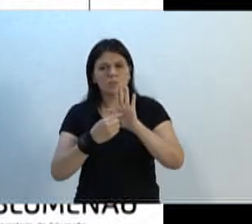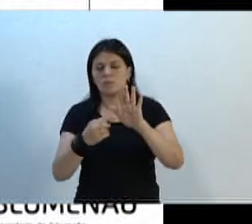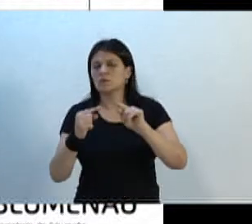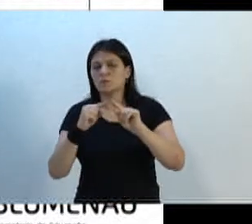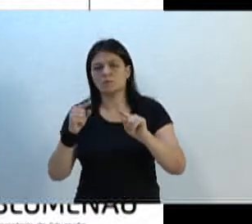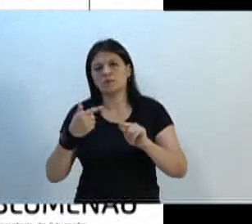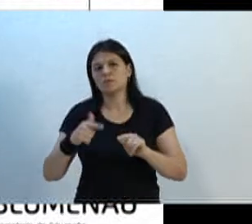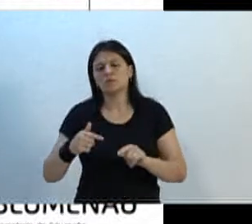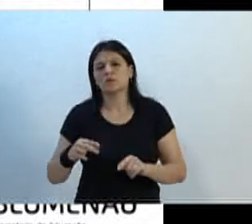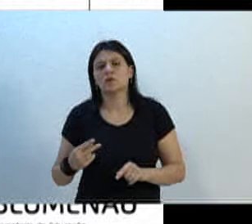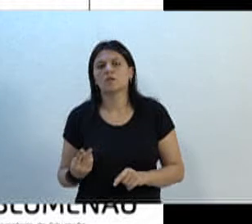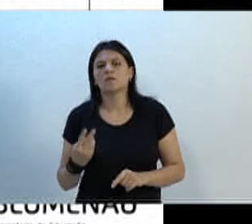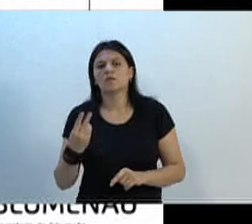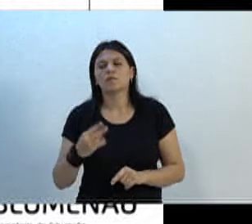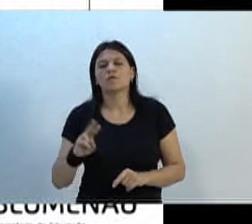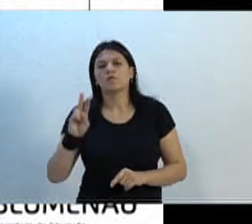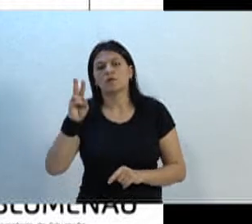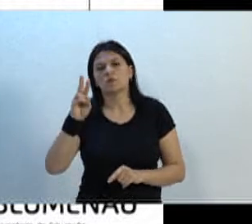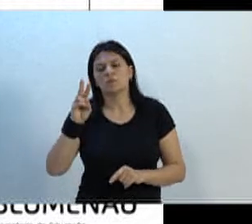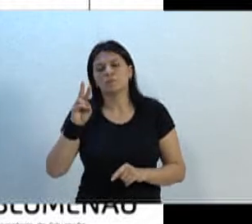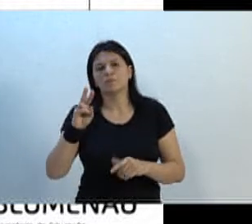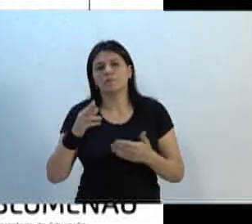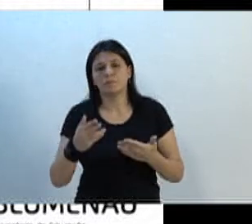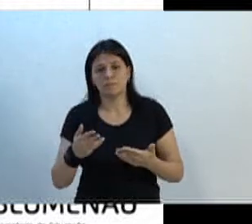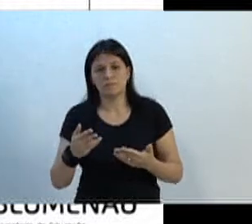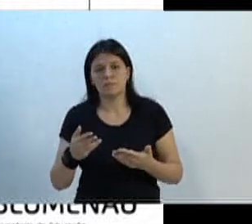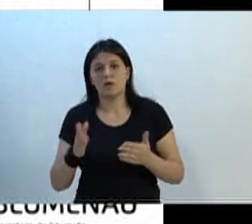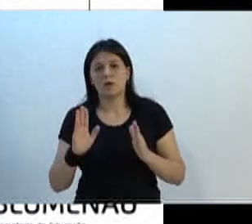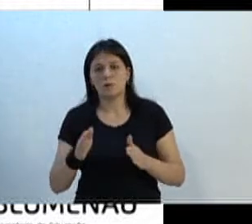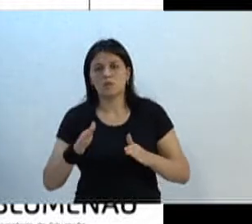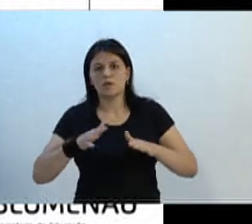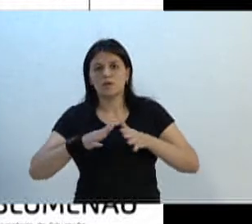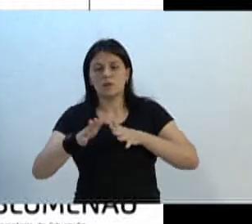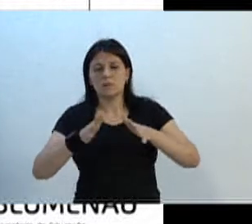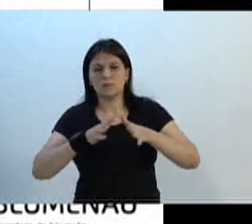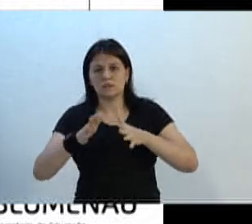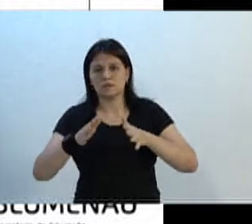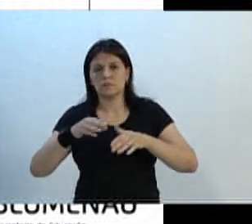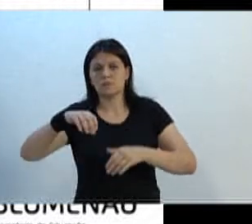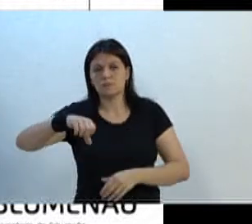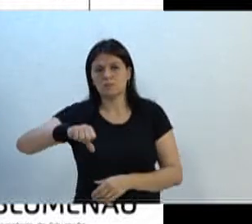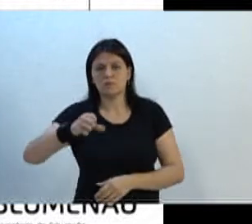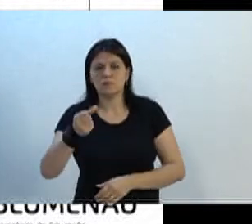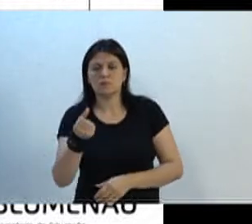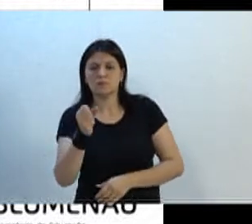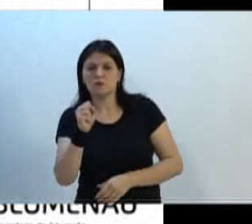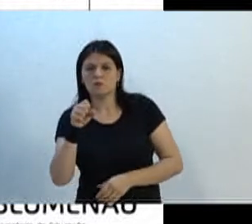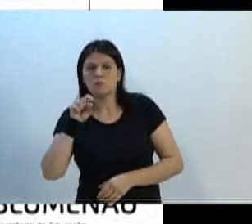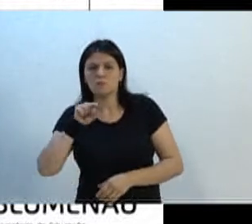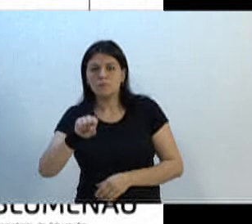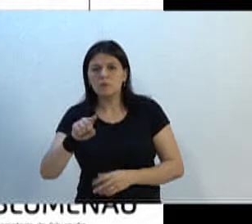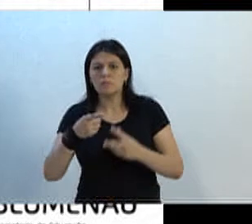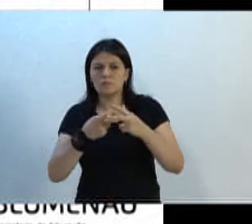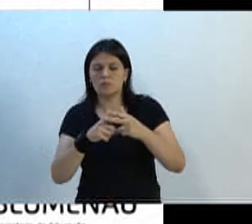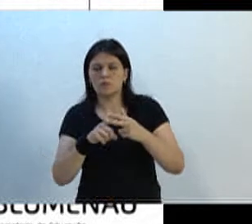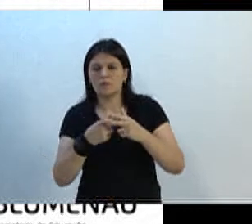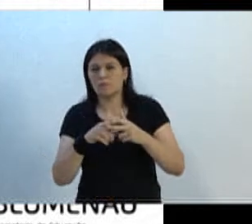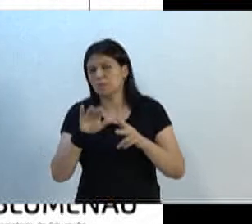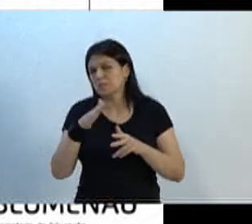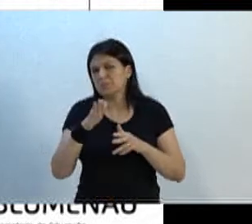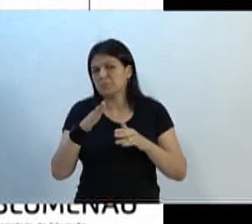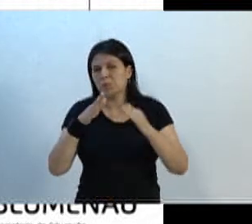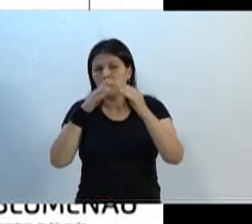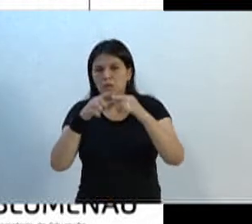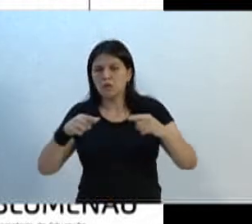definido porque é só previsões vamos para vamos agora pra licitação é 968.000 a previsão de uma reforma razoavelmente